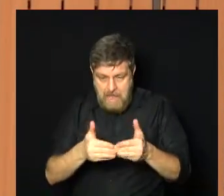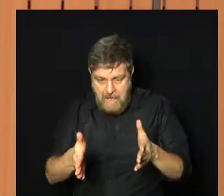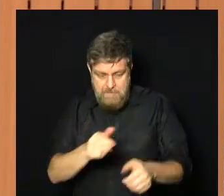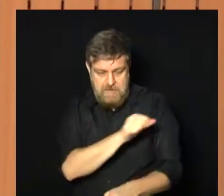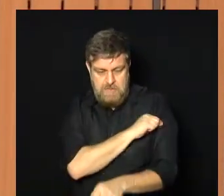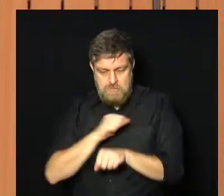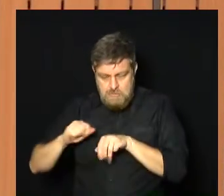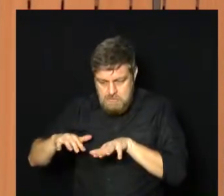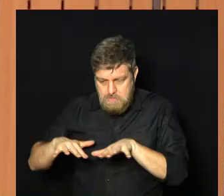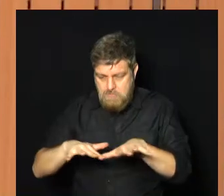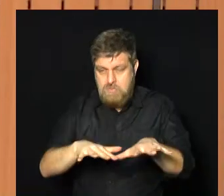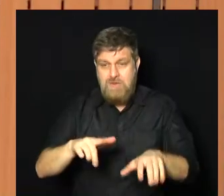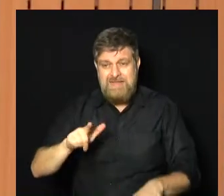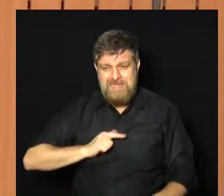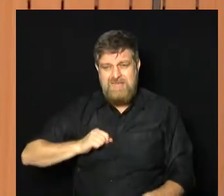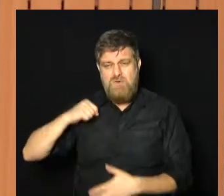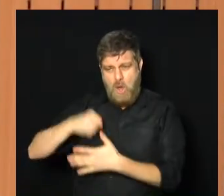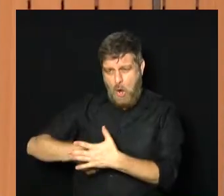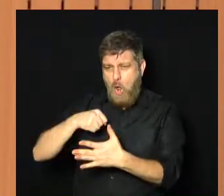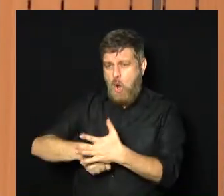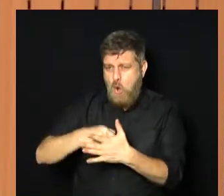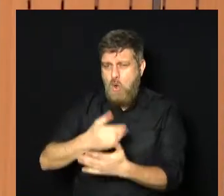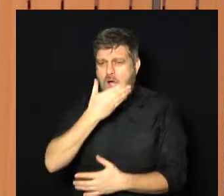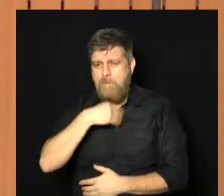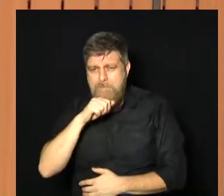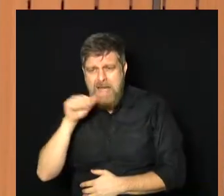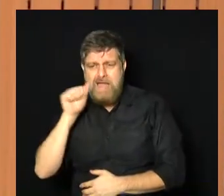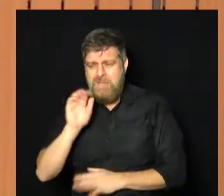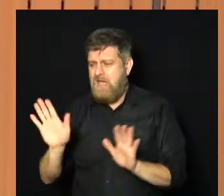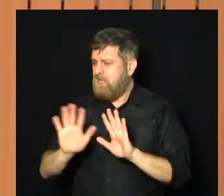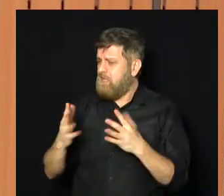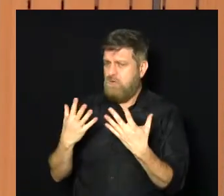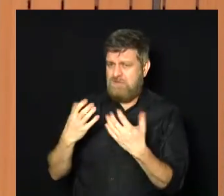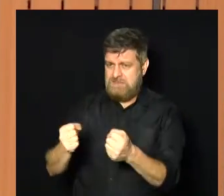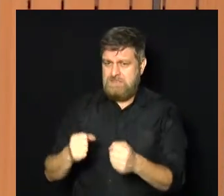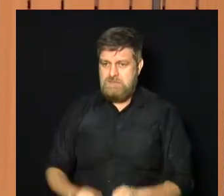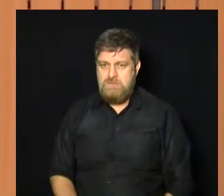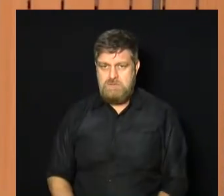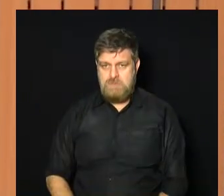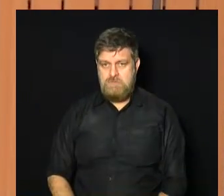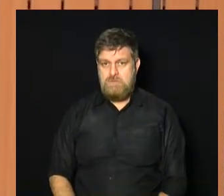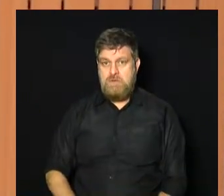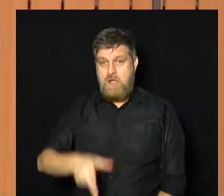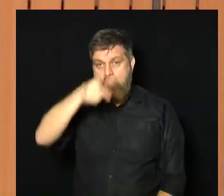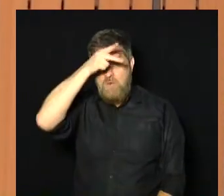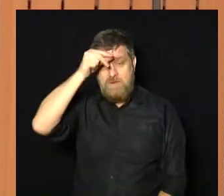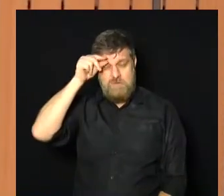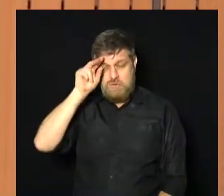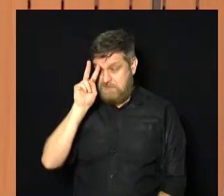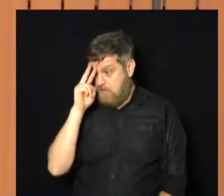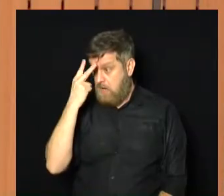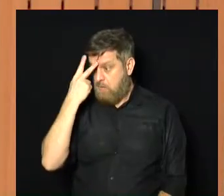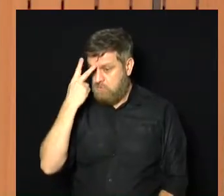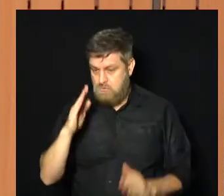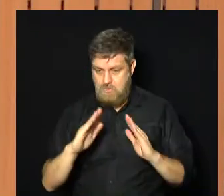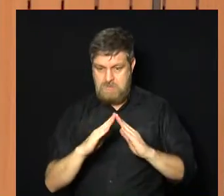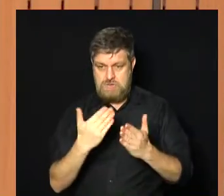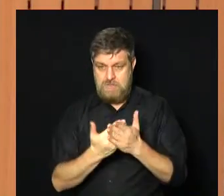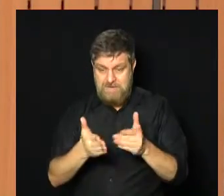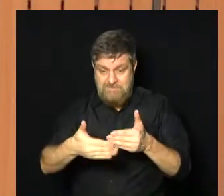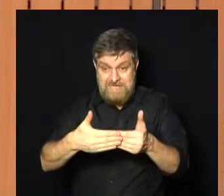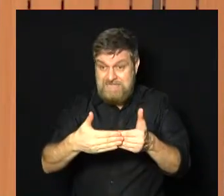à mobilização dos educadores, de pais e mães de alunos, houve um recuo por parte da administração, mas que ainda não há uma